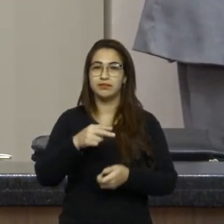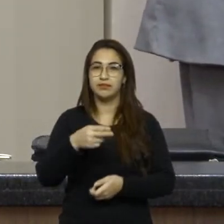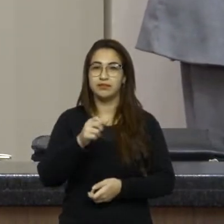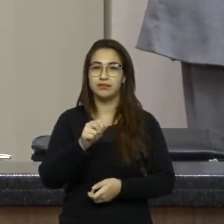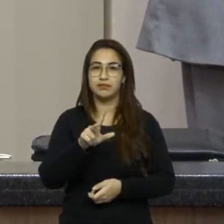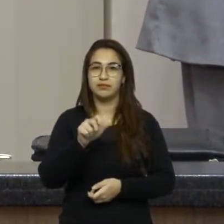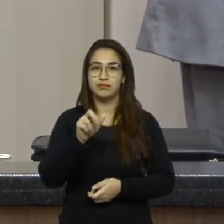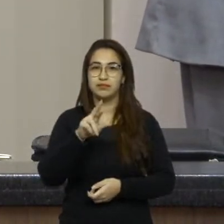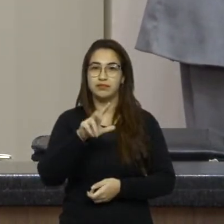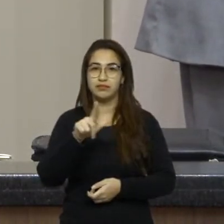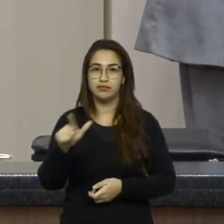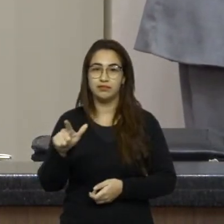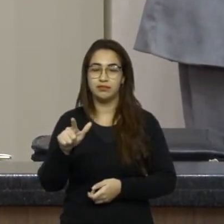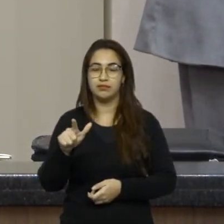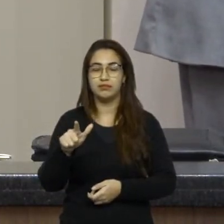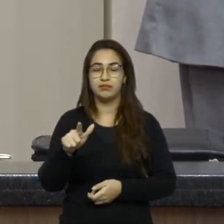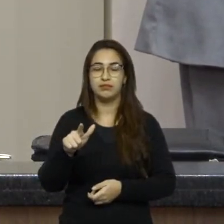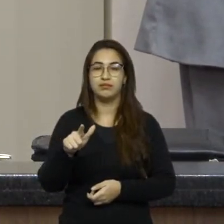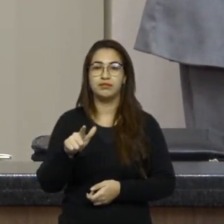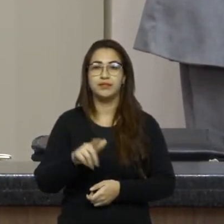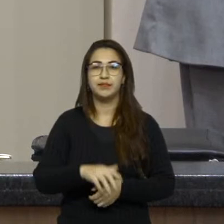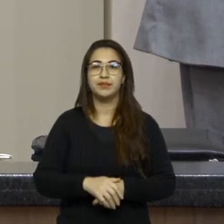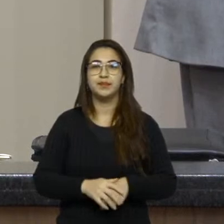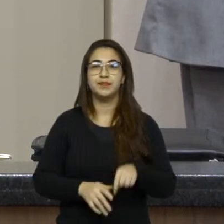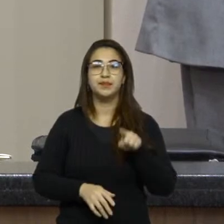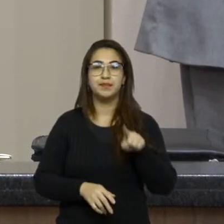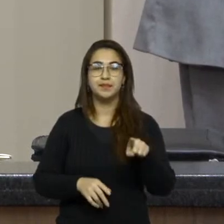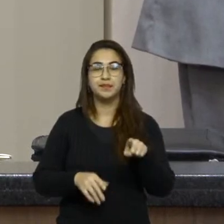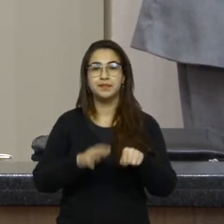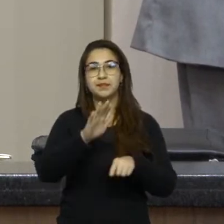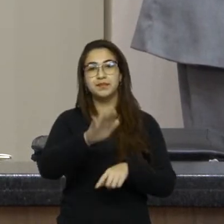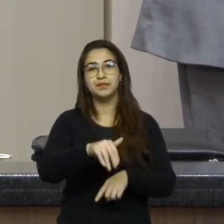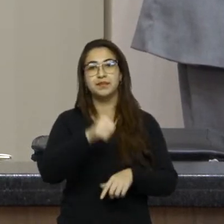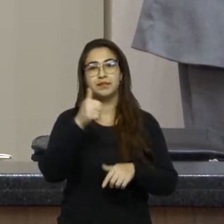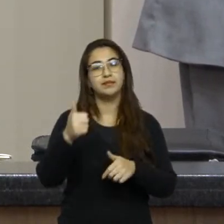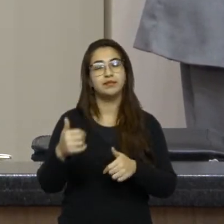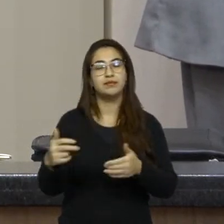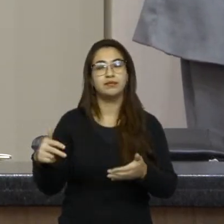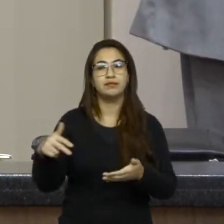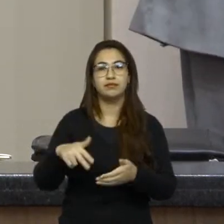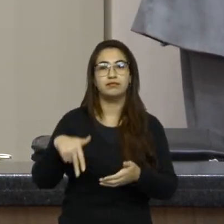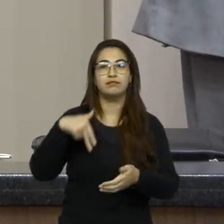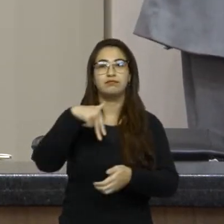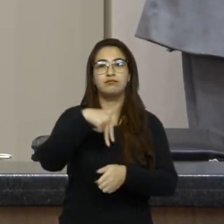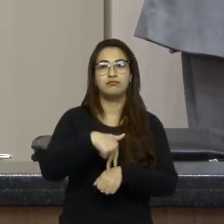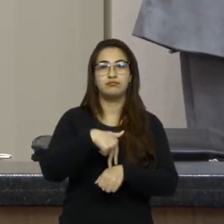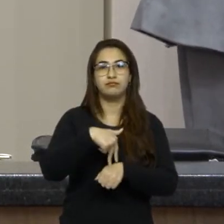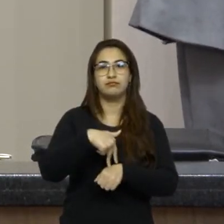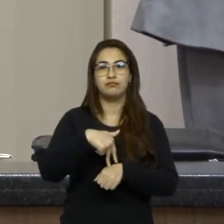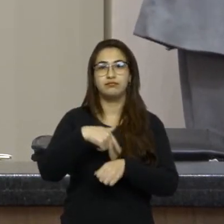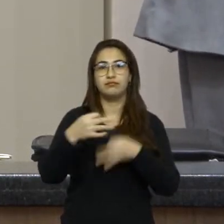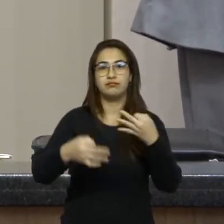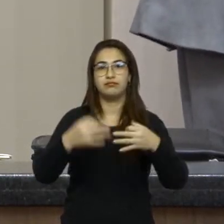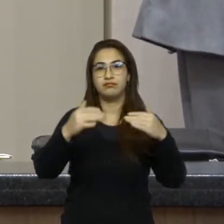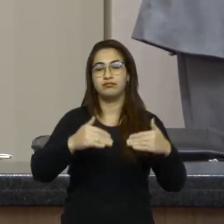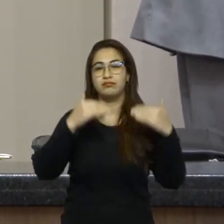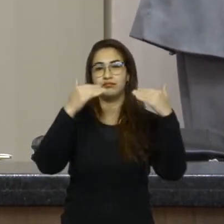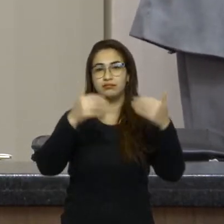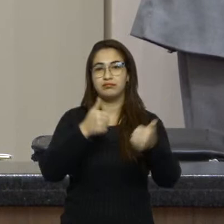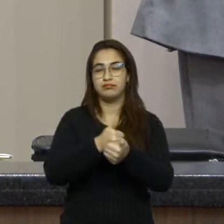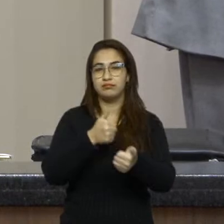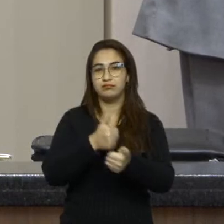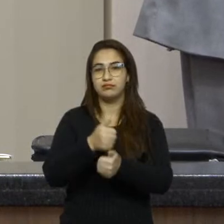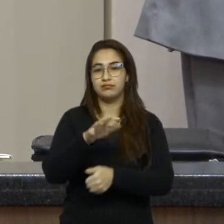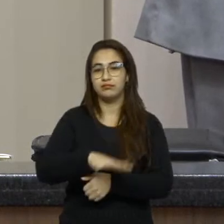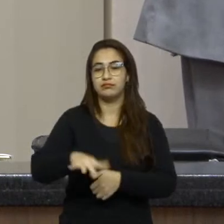de Mendonça Felite pela nomeação para ocupar a função de desembargador do Tribunal Regional do Trabalho da